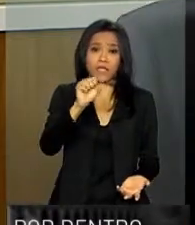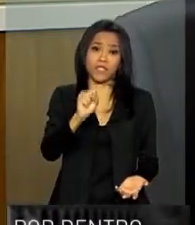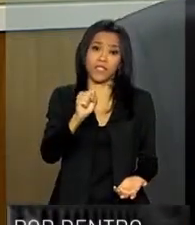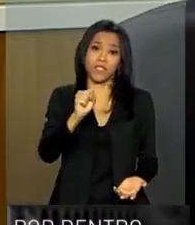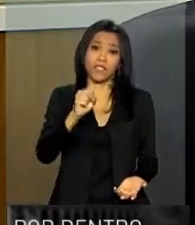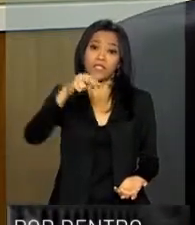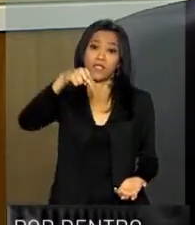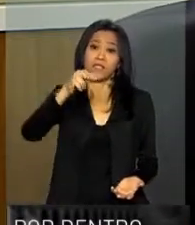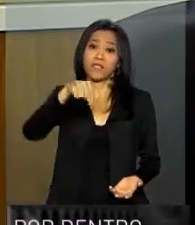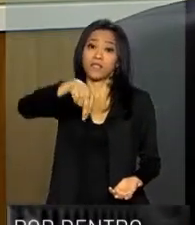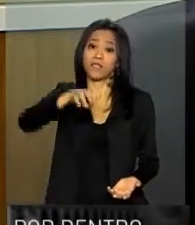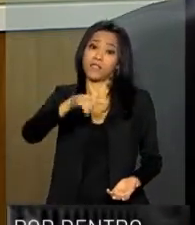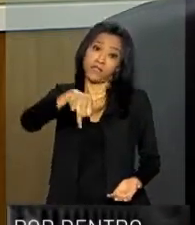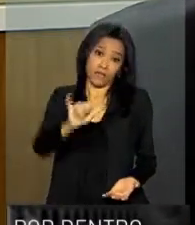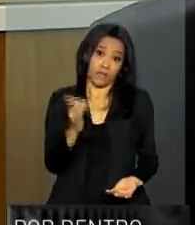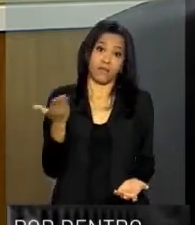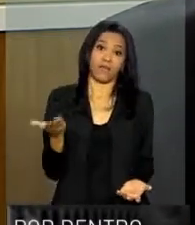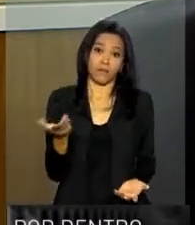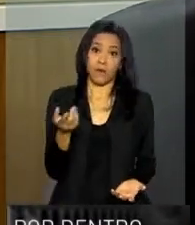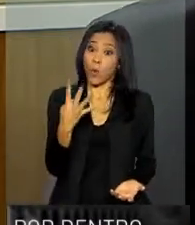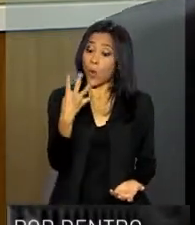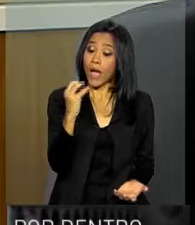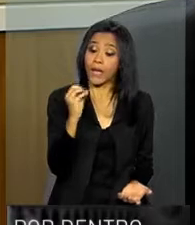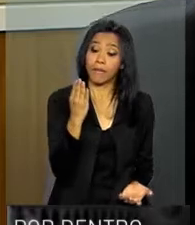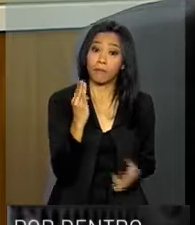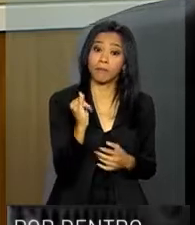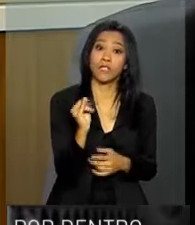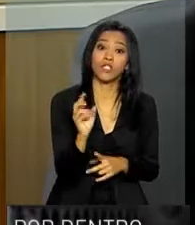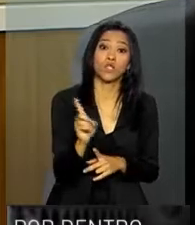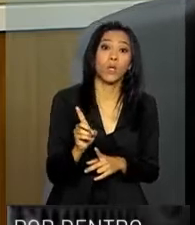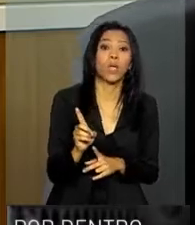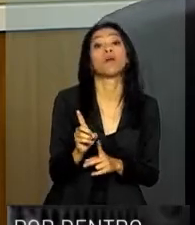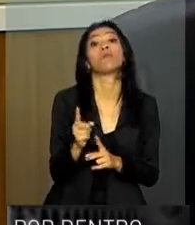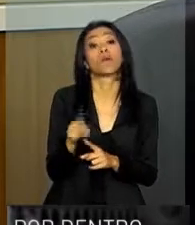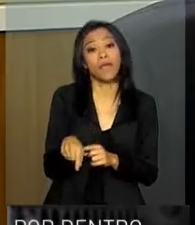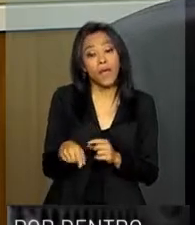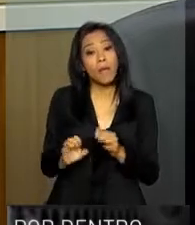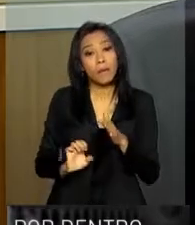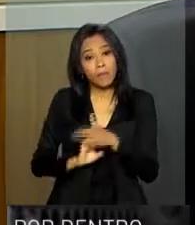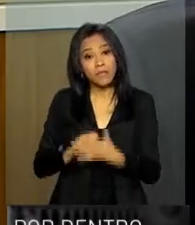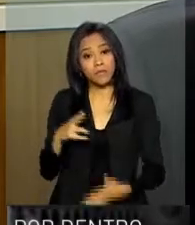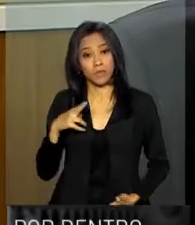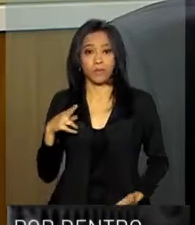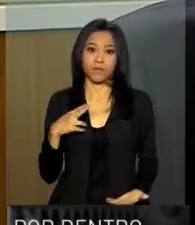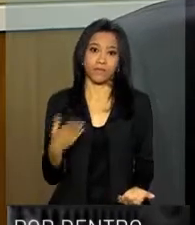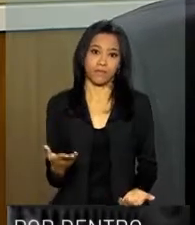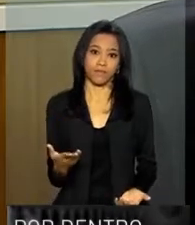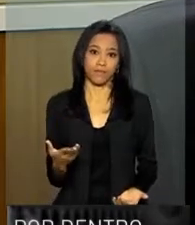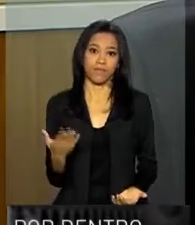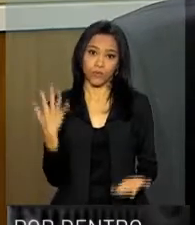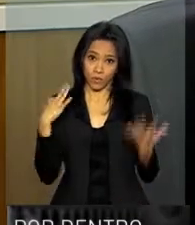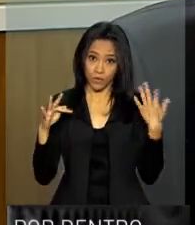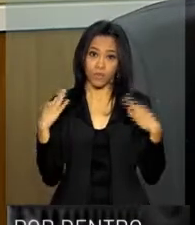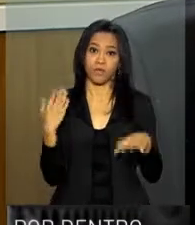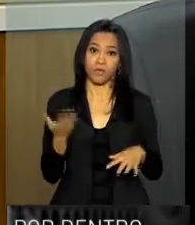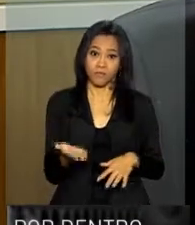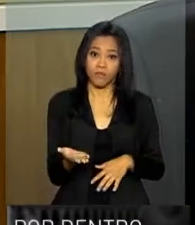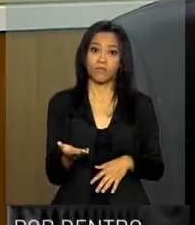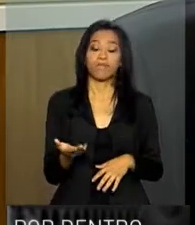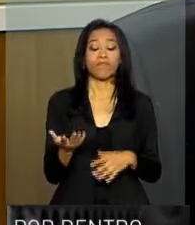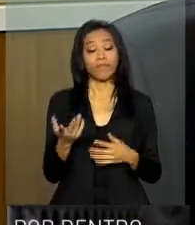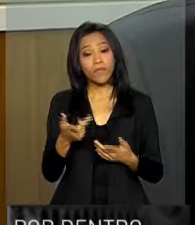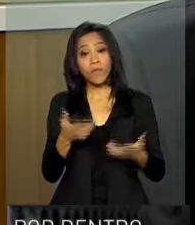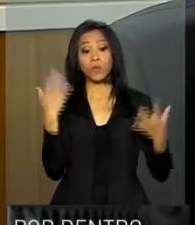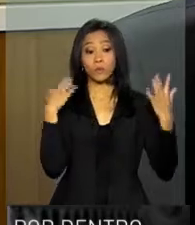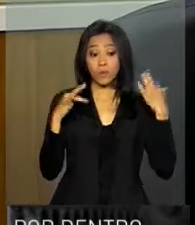40 bilhões de dólares porque ela é privada então aí fica em pé ou seja é o turismo é feito porque as